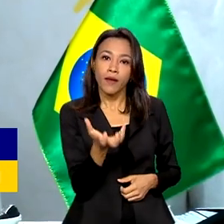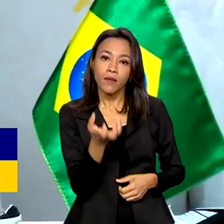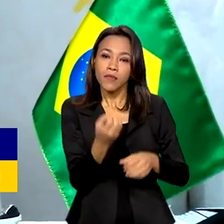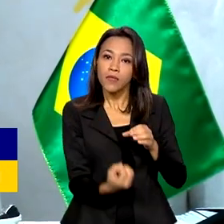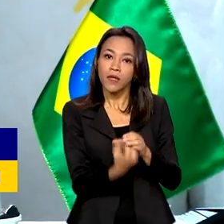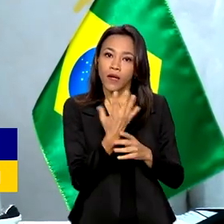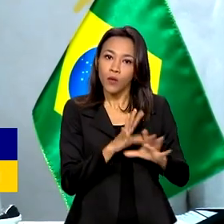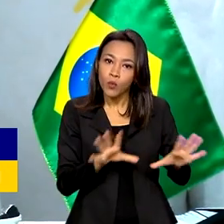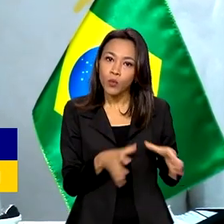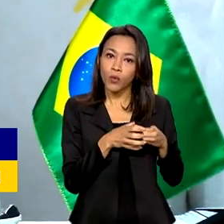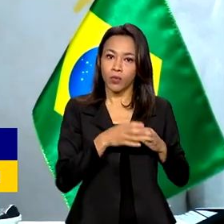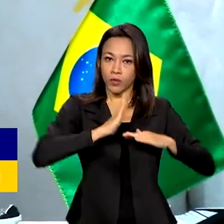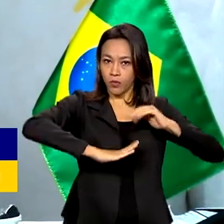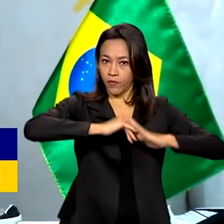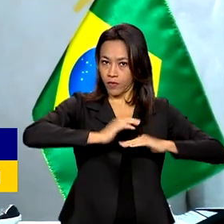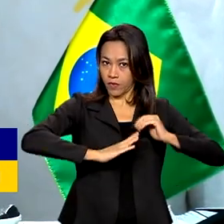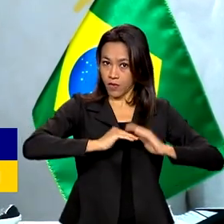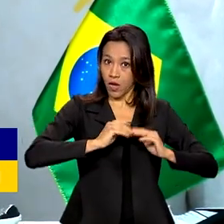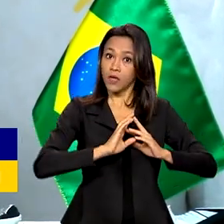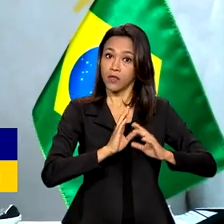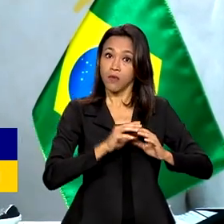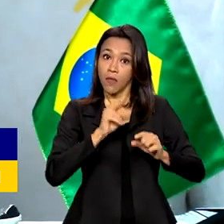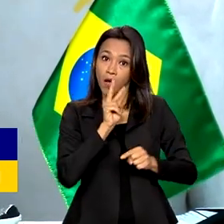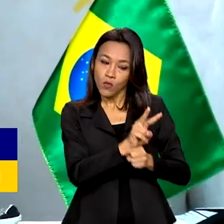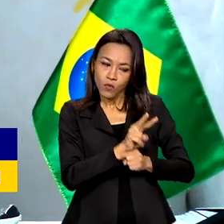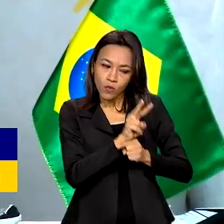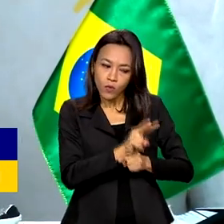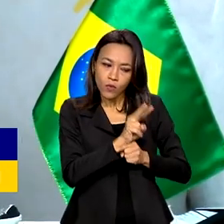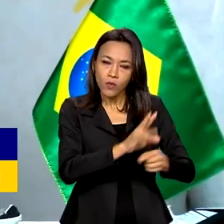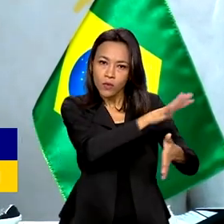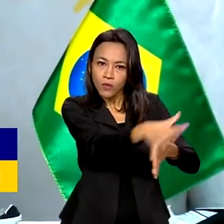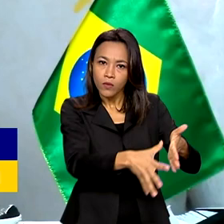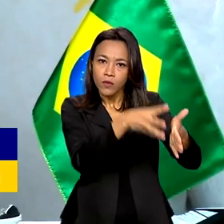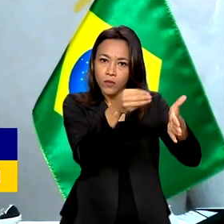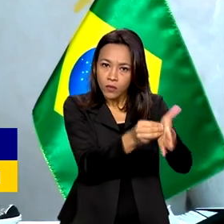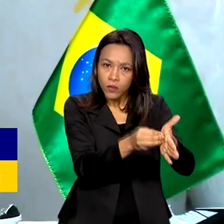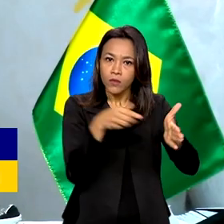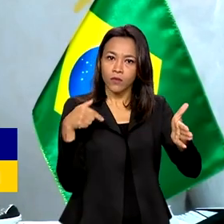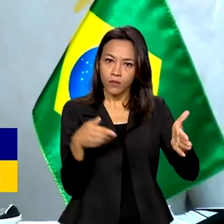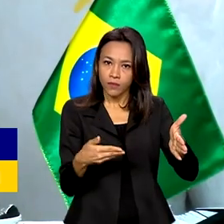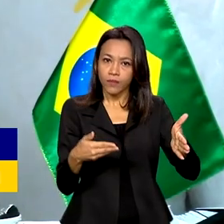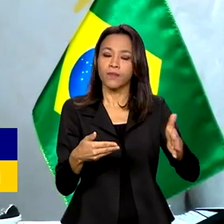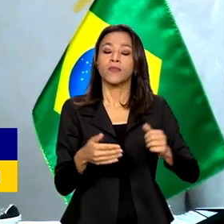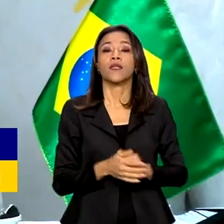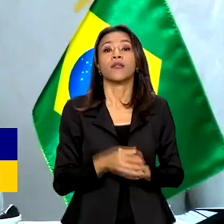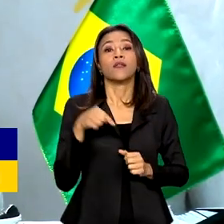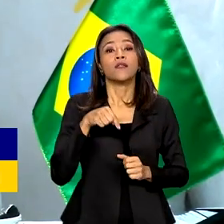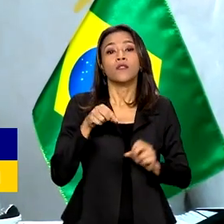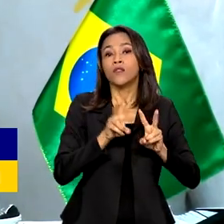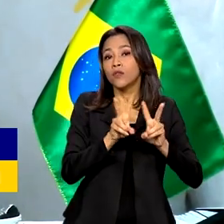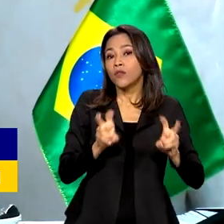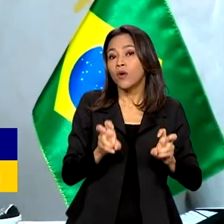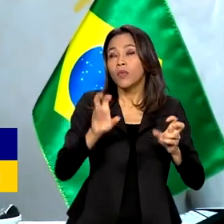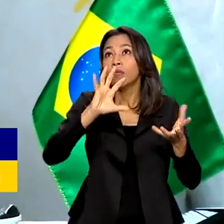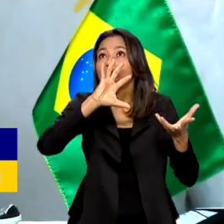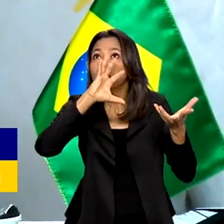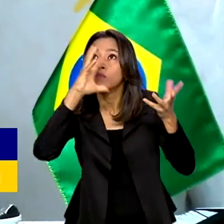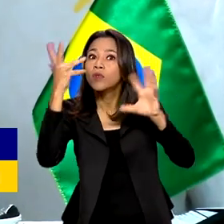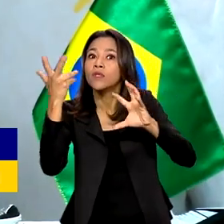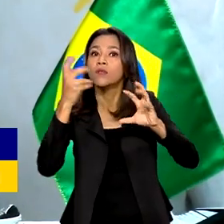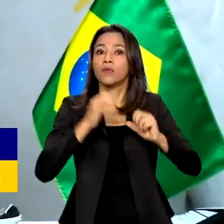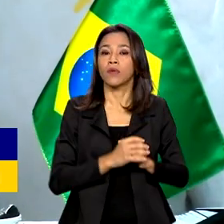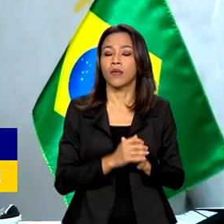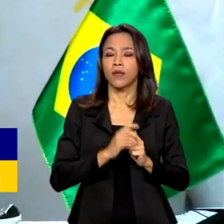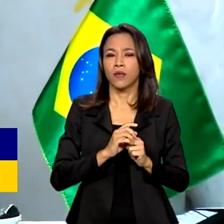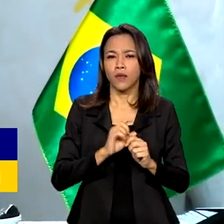de especialistas da Amazônia, inspirado no painel intergovernamental sobre mudança de clima,